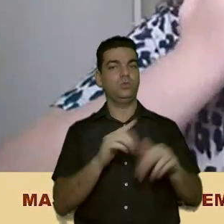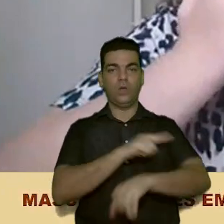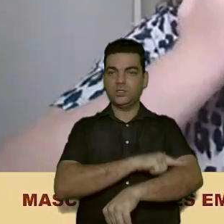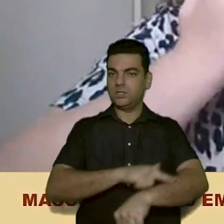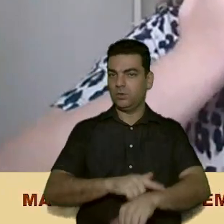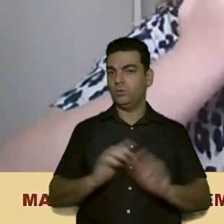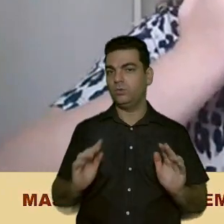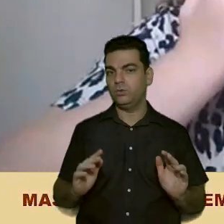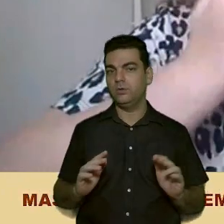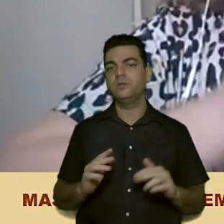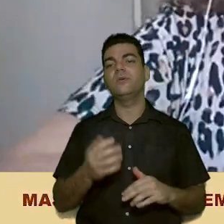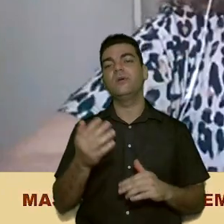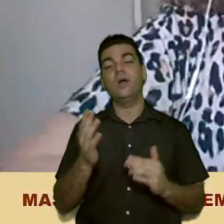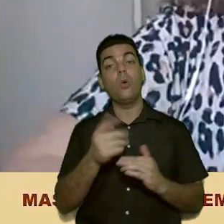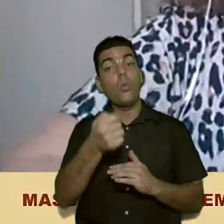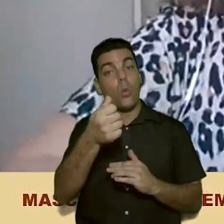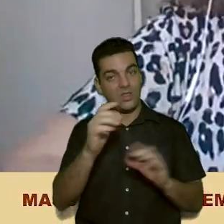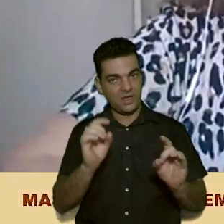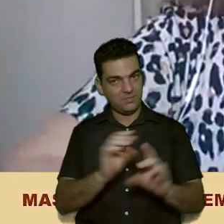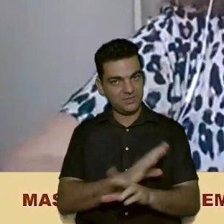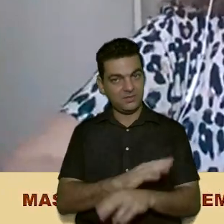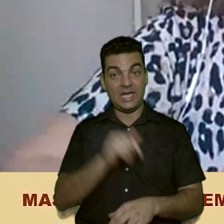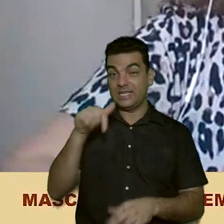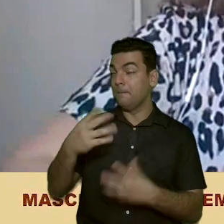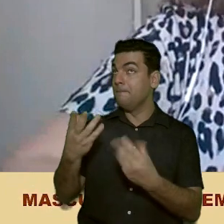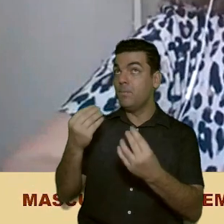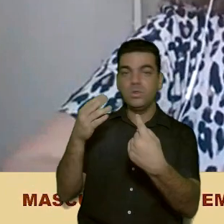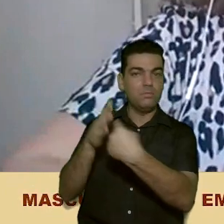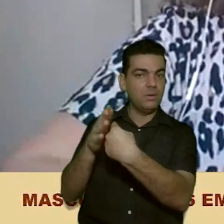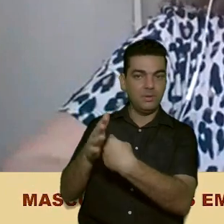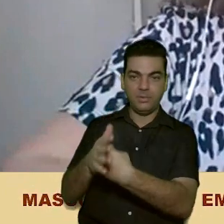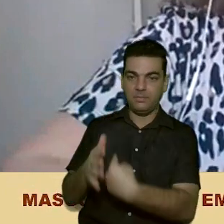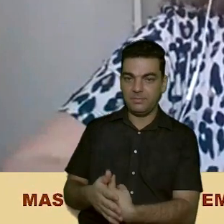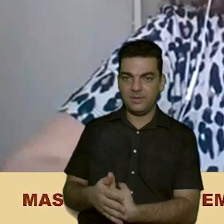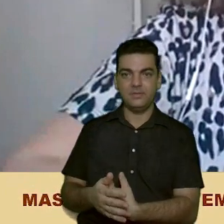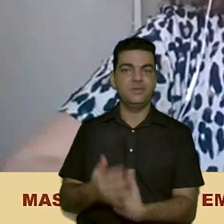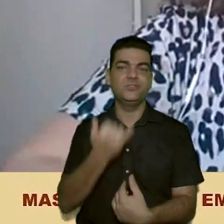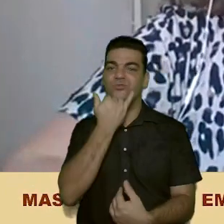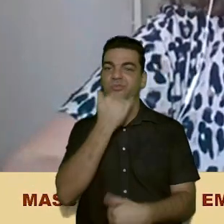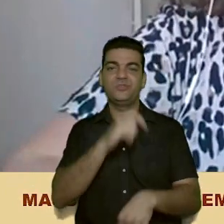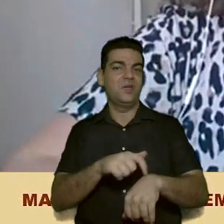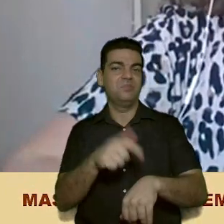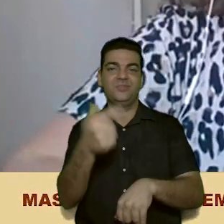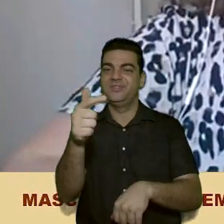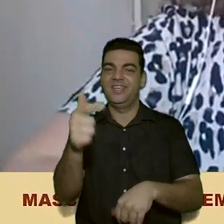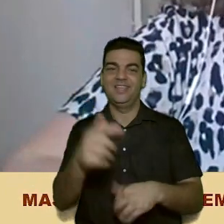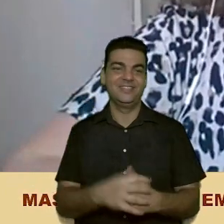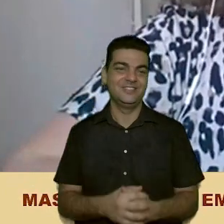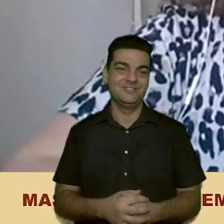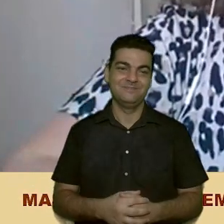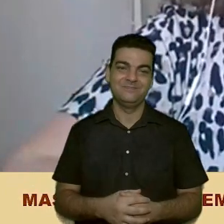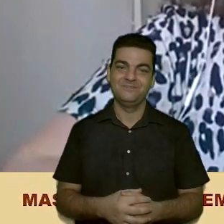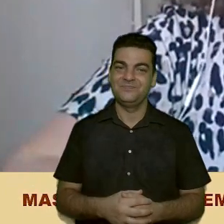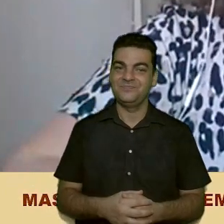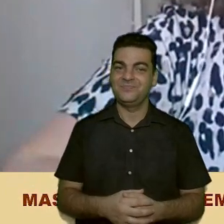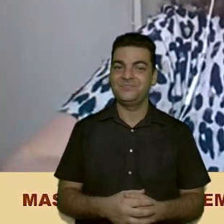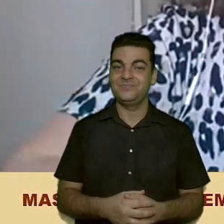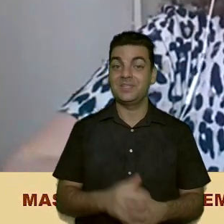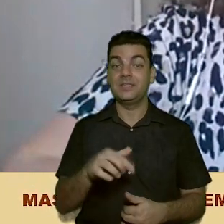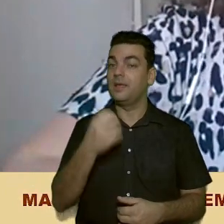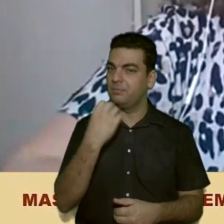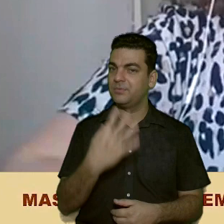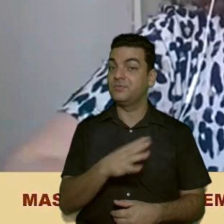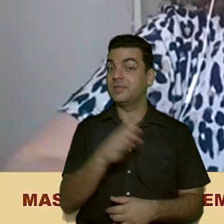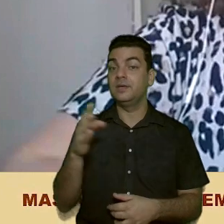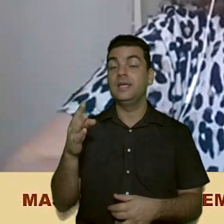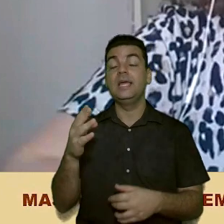ética do afeto. E a gente está chegando aqui no final, a gente teve várias perguntas, vários